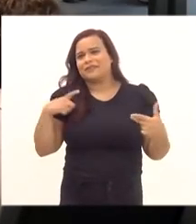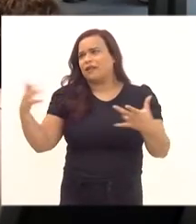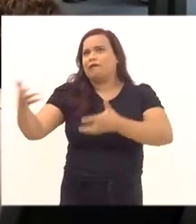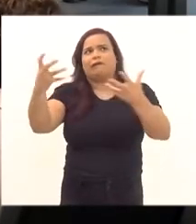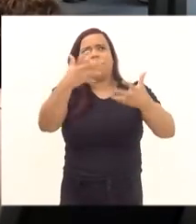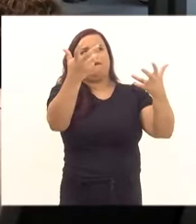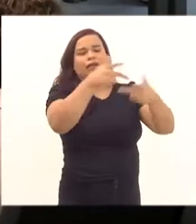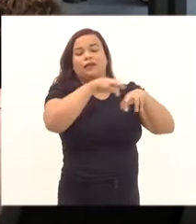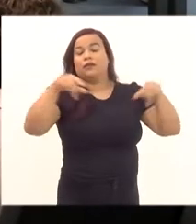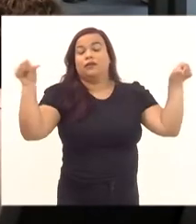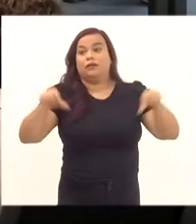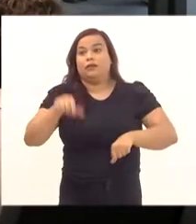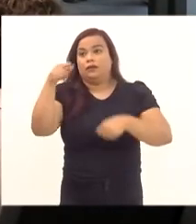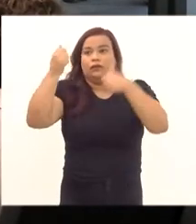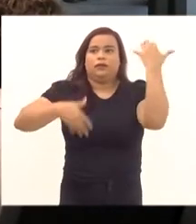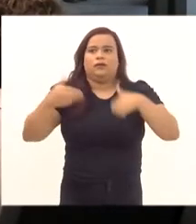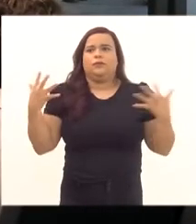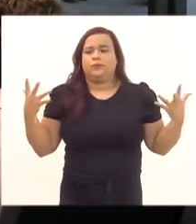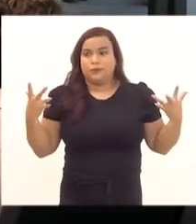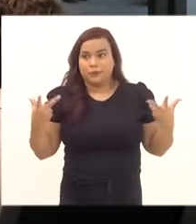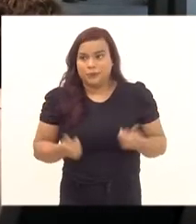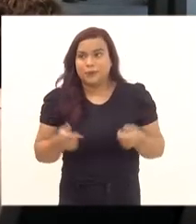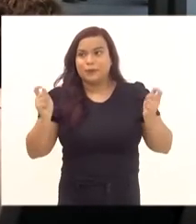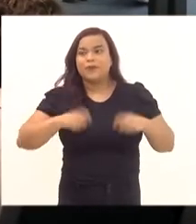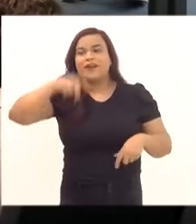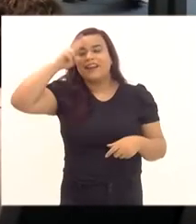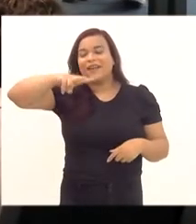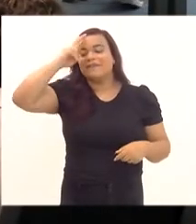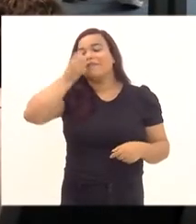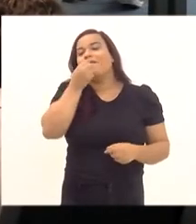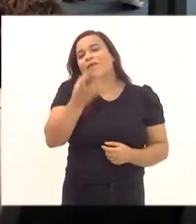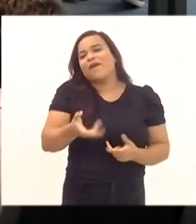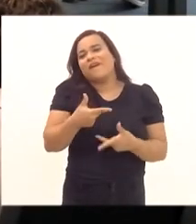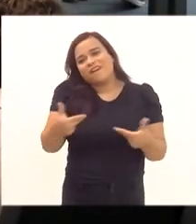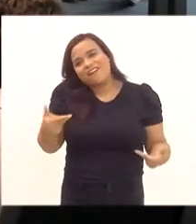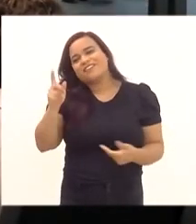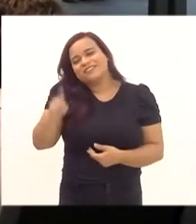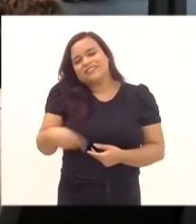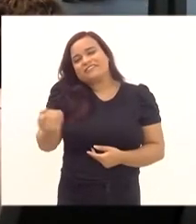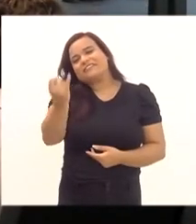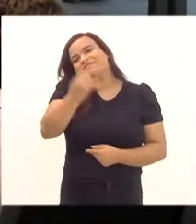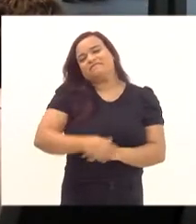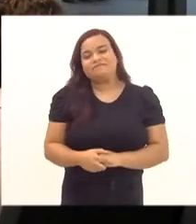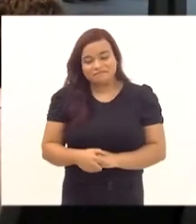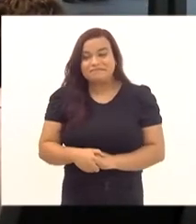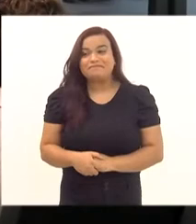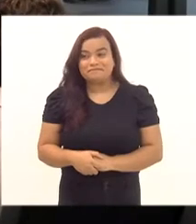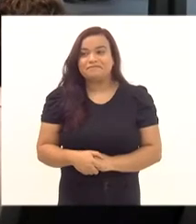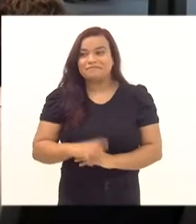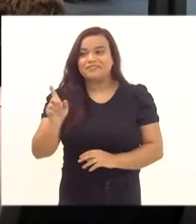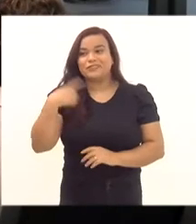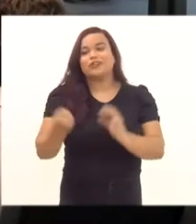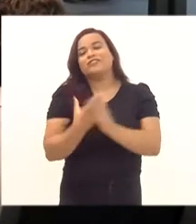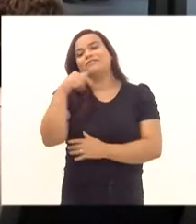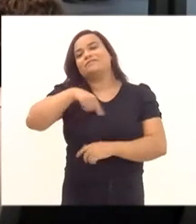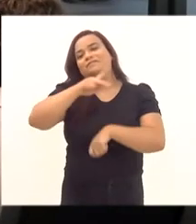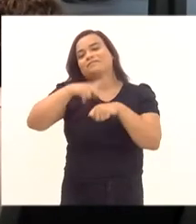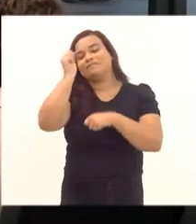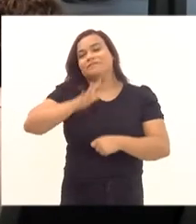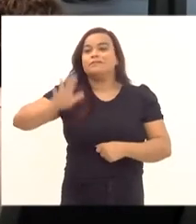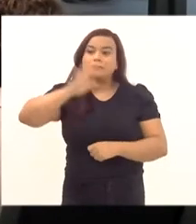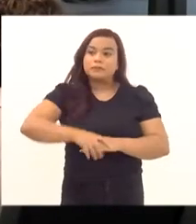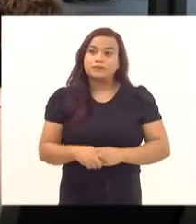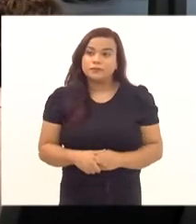coisa ruim né a gente poder fazer essa memória tão boa de coisas tão importantes que a gente produz nesse país